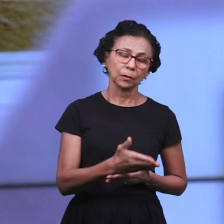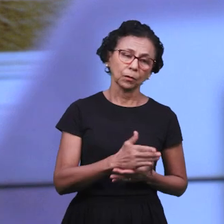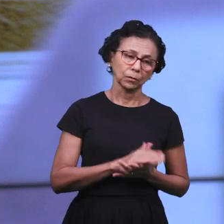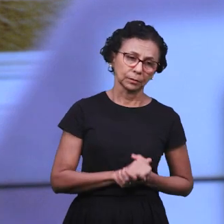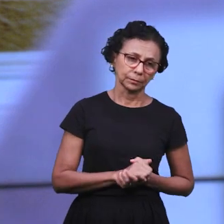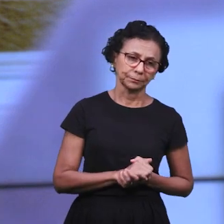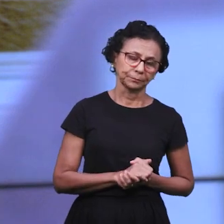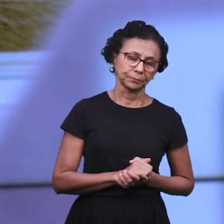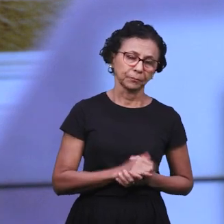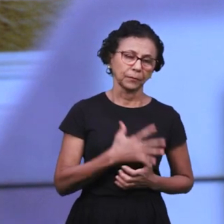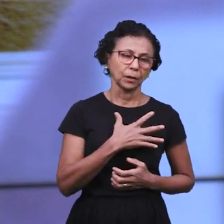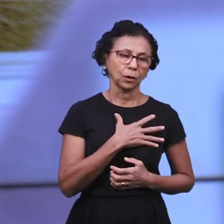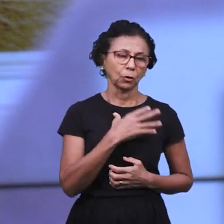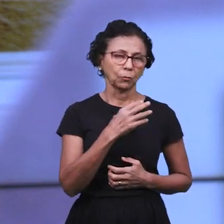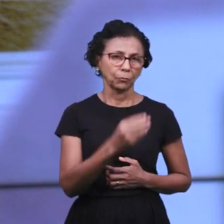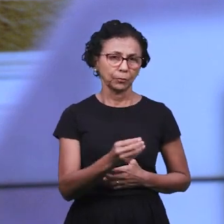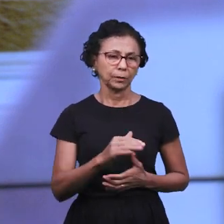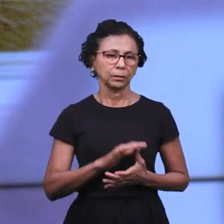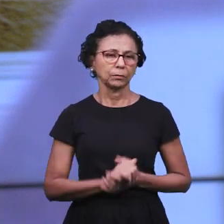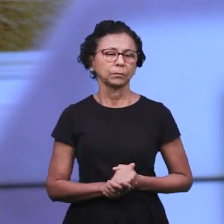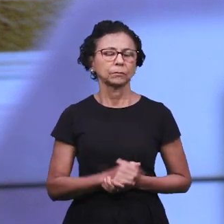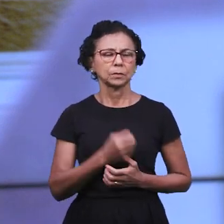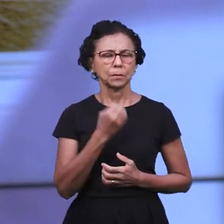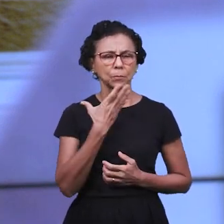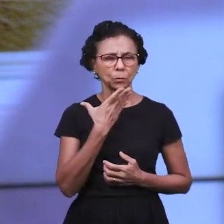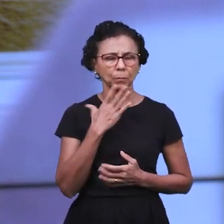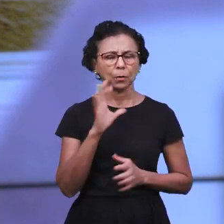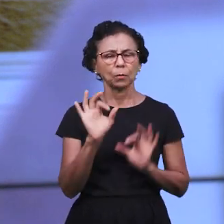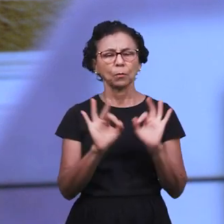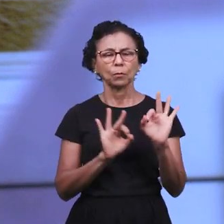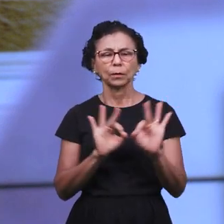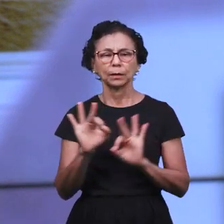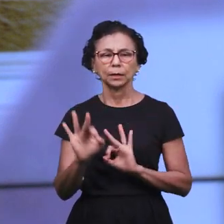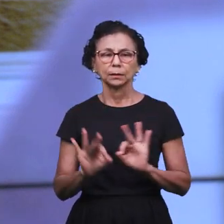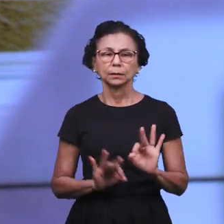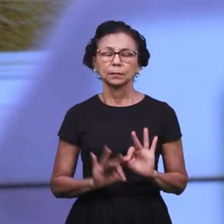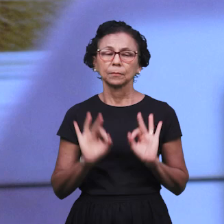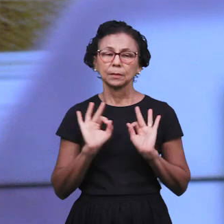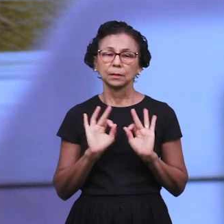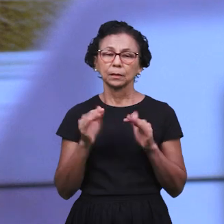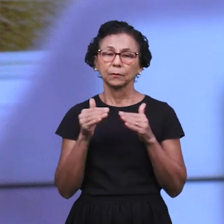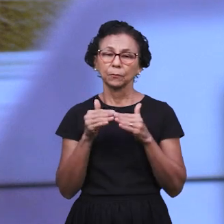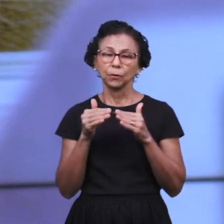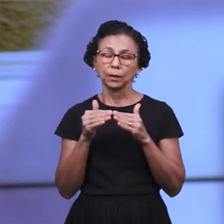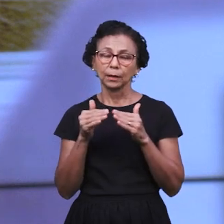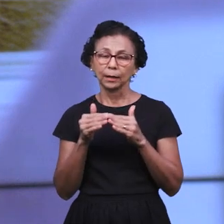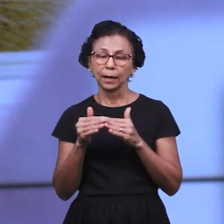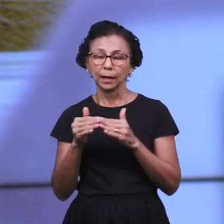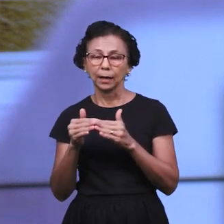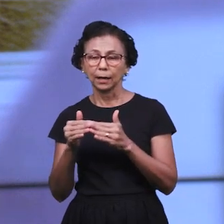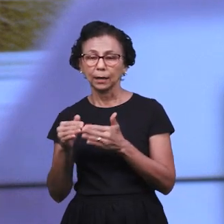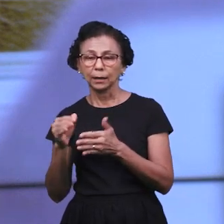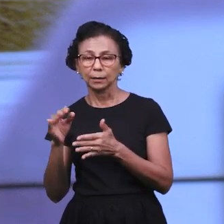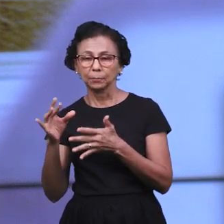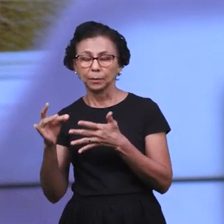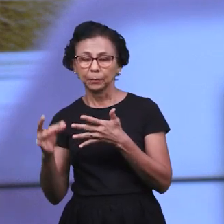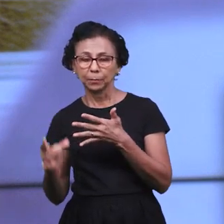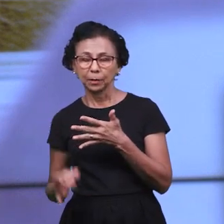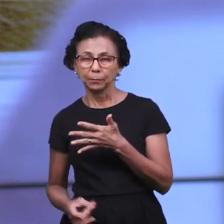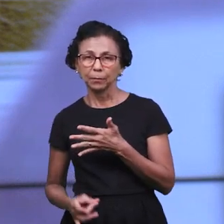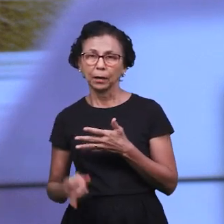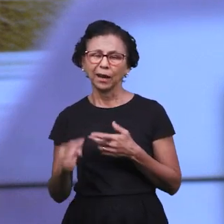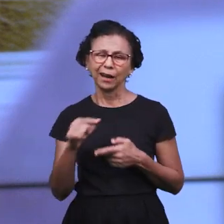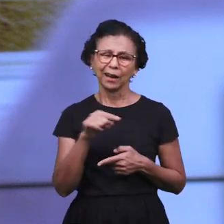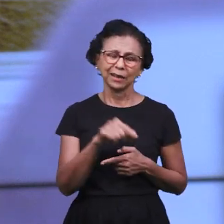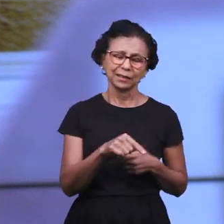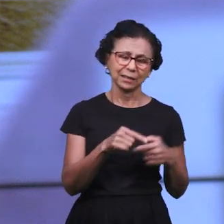são seus pontos fortes. Você é caprichoso, organizado, mas estes são seus pontos fracos. Vamos melhorar